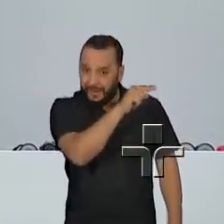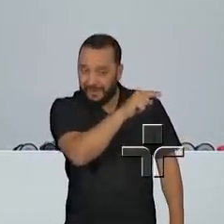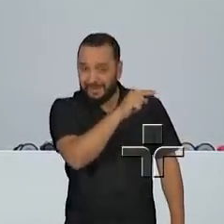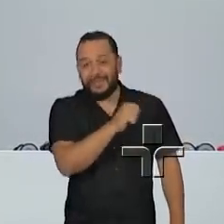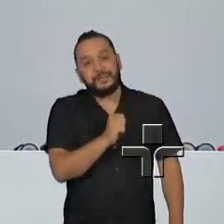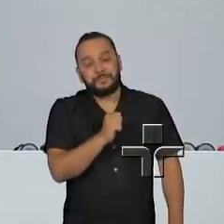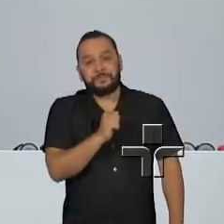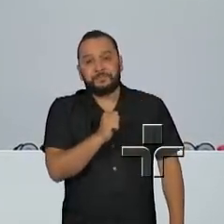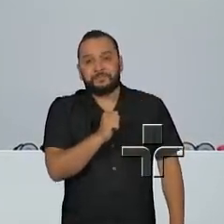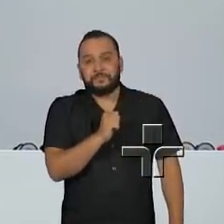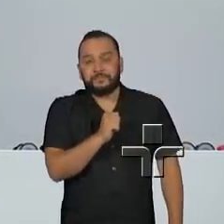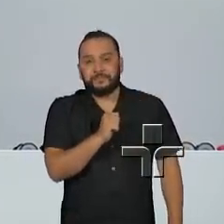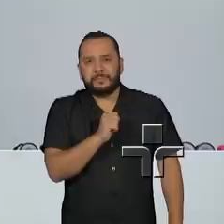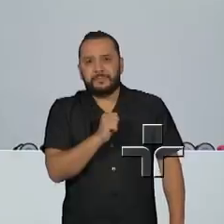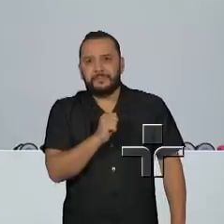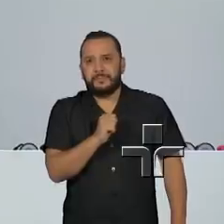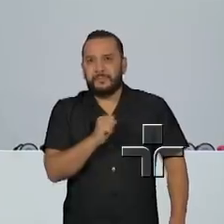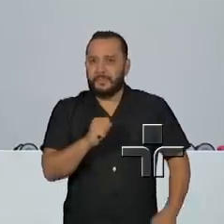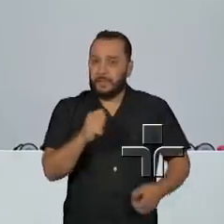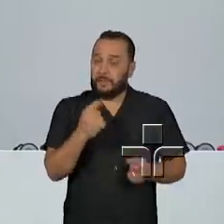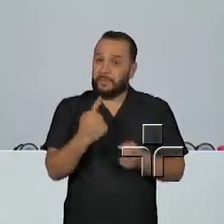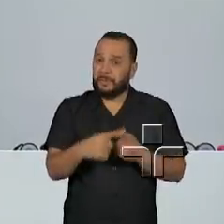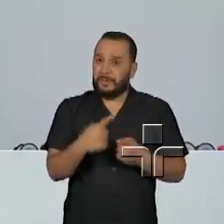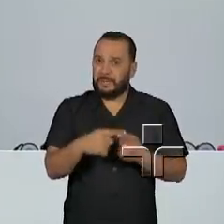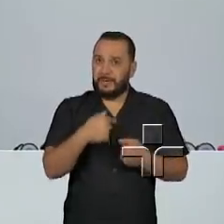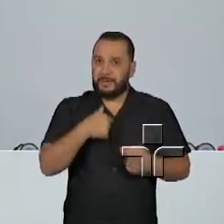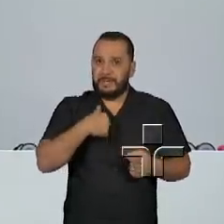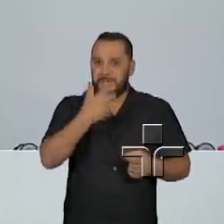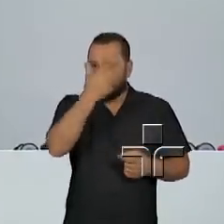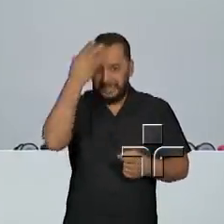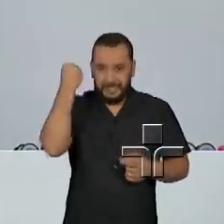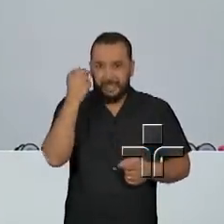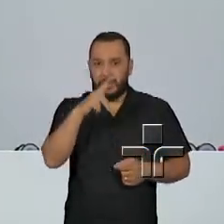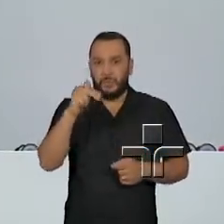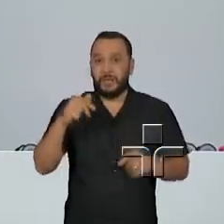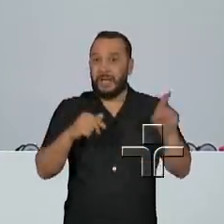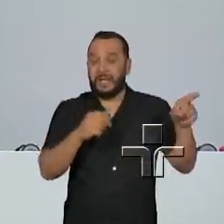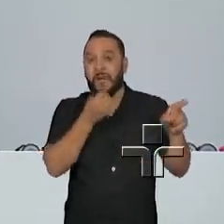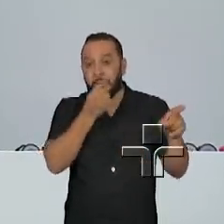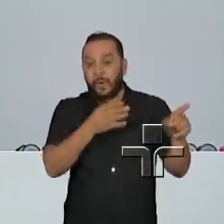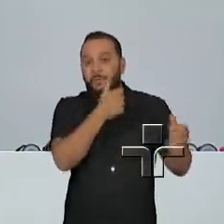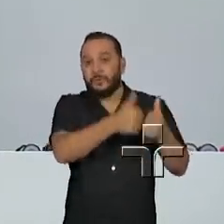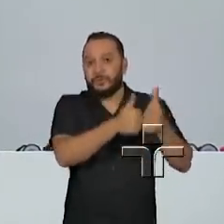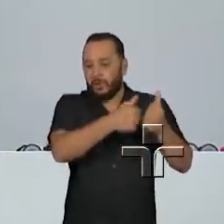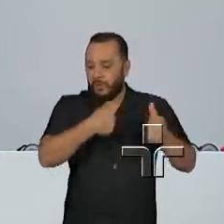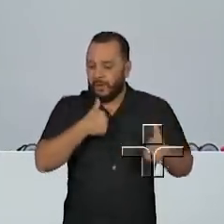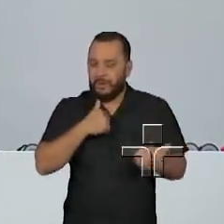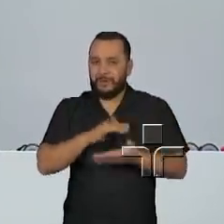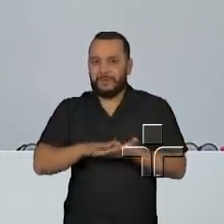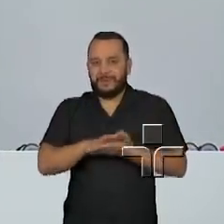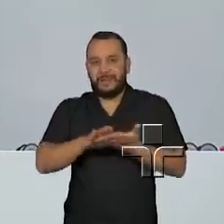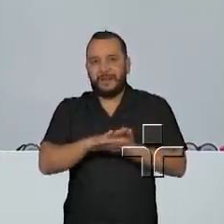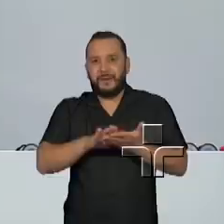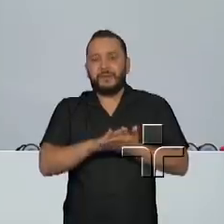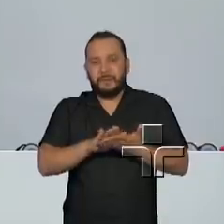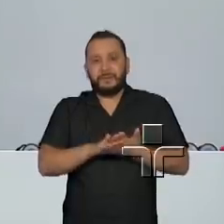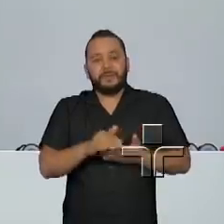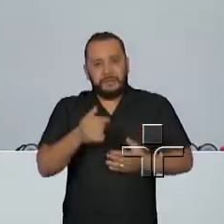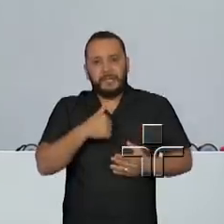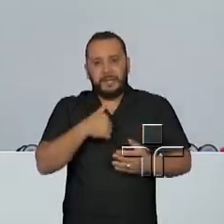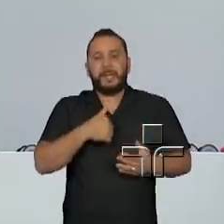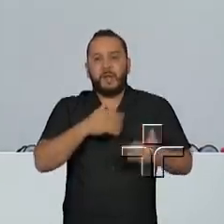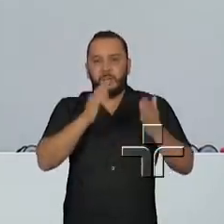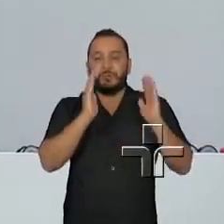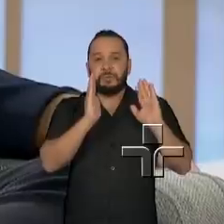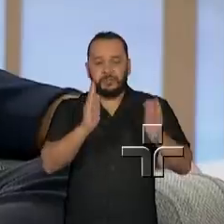que ele não vai esquecer nunca, ele era bom de futebol, eu não. Marcou um jogo contra o Colégio dos Pais, nós apanhamos de 20-0, eu era